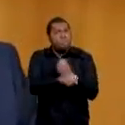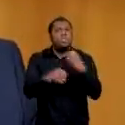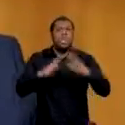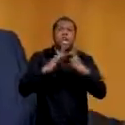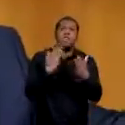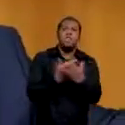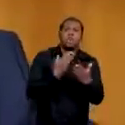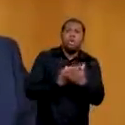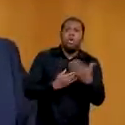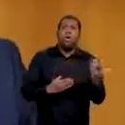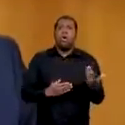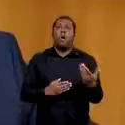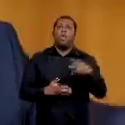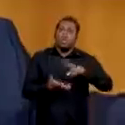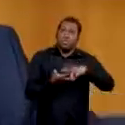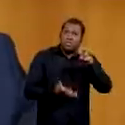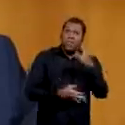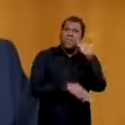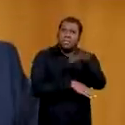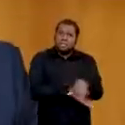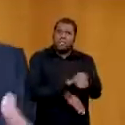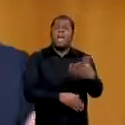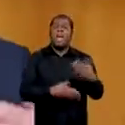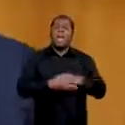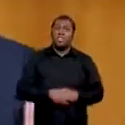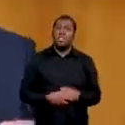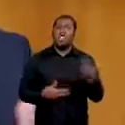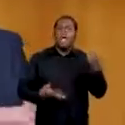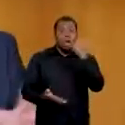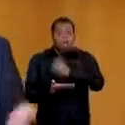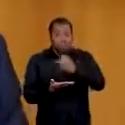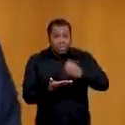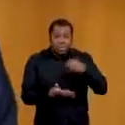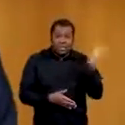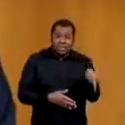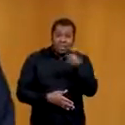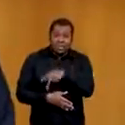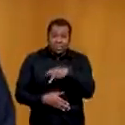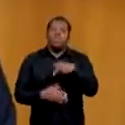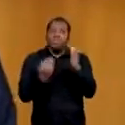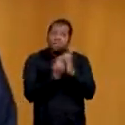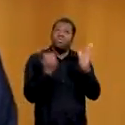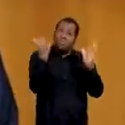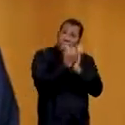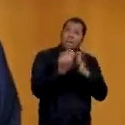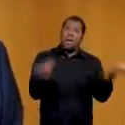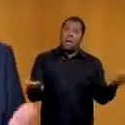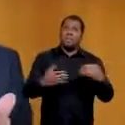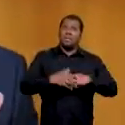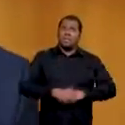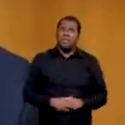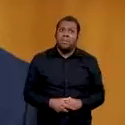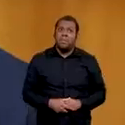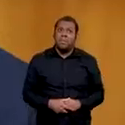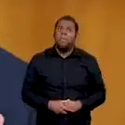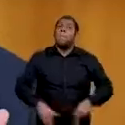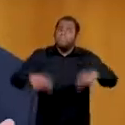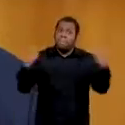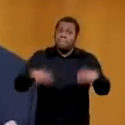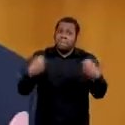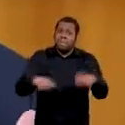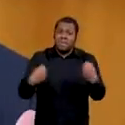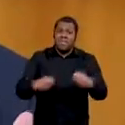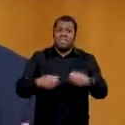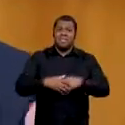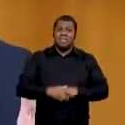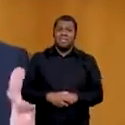mais professor, vai ter que ter mais funcionário, vai ter que ter mais escola, vai ter que fazer escola, inclusive, de outro tipo. Sabe, então é preciso